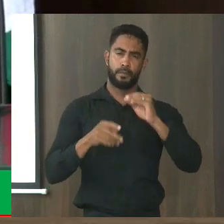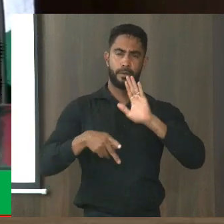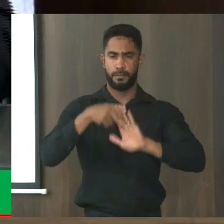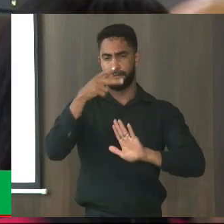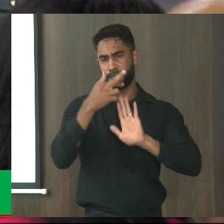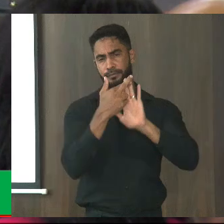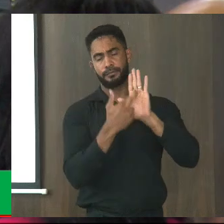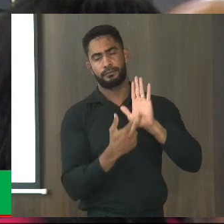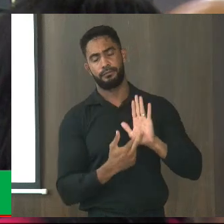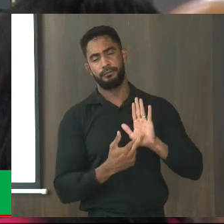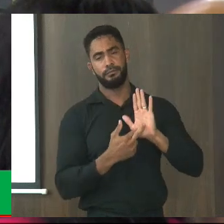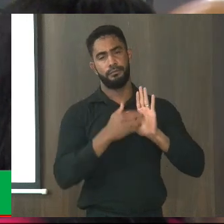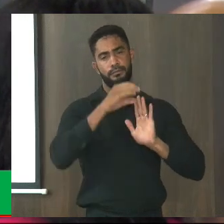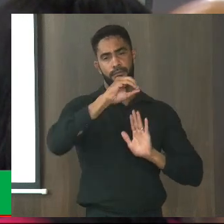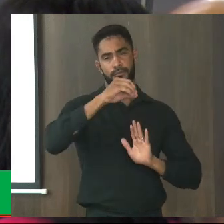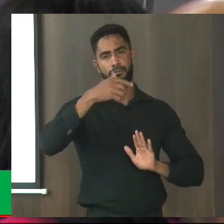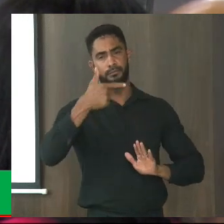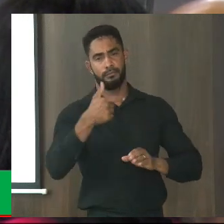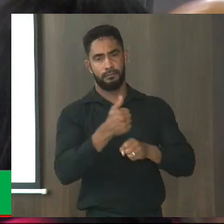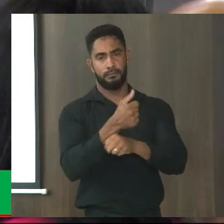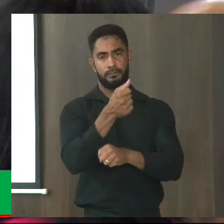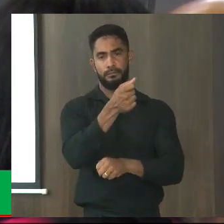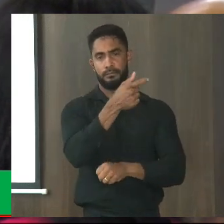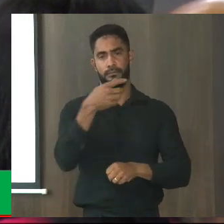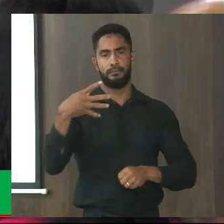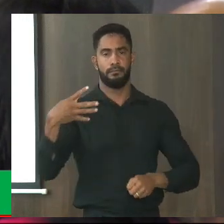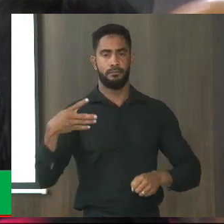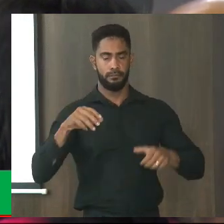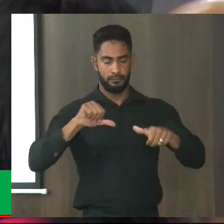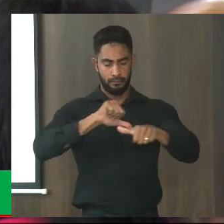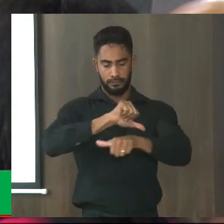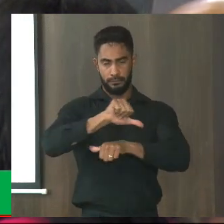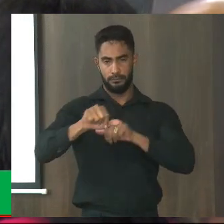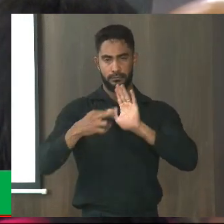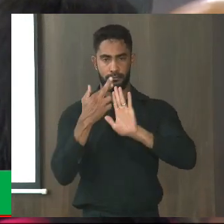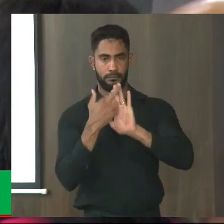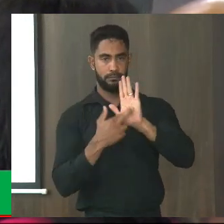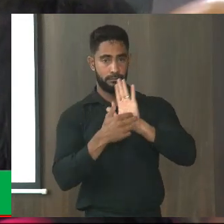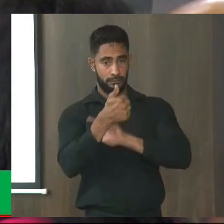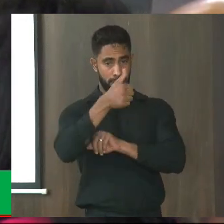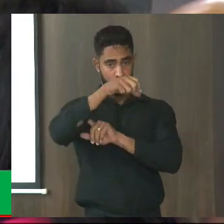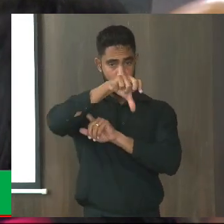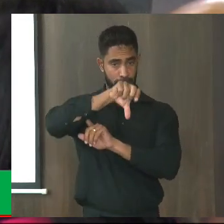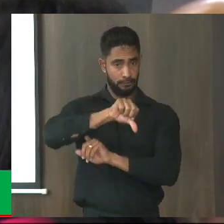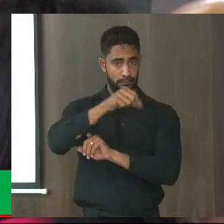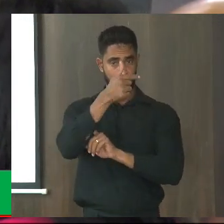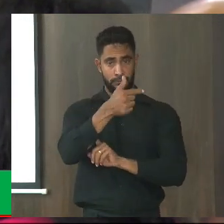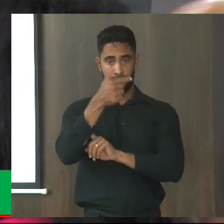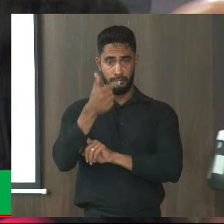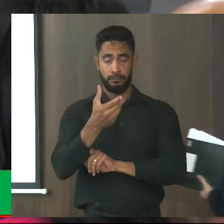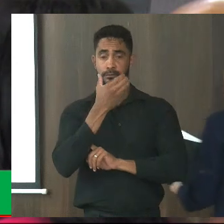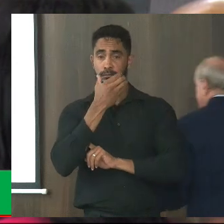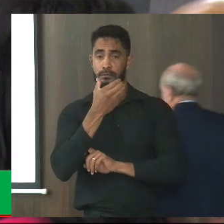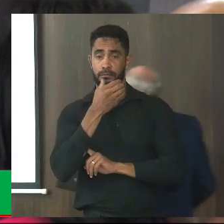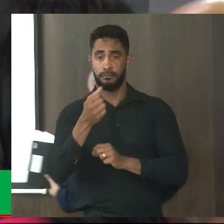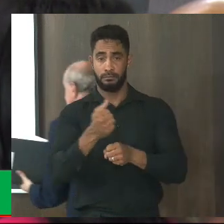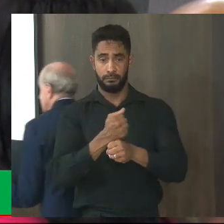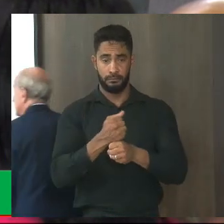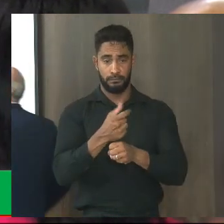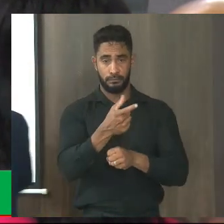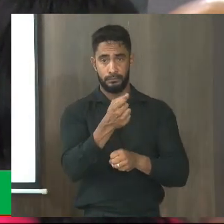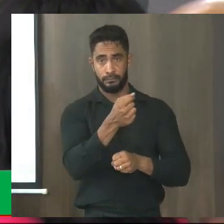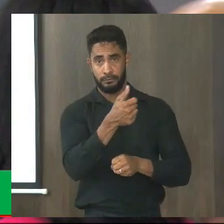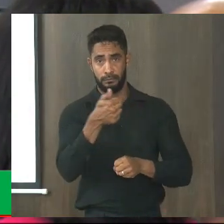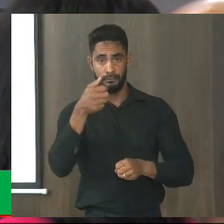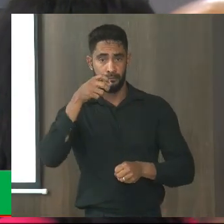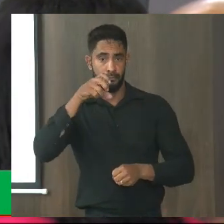resolução número 002 de 2024, altera a resolução número 19 de 22 de dezembro de 2015, que